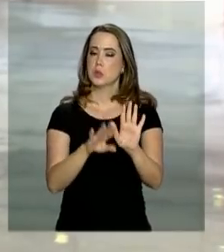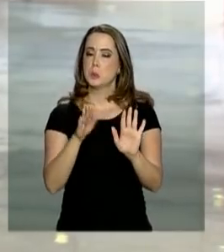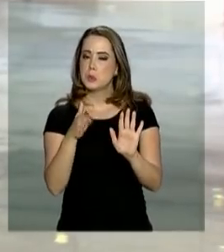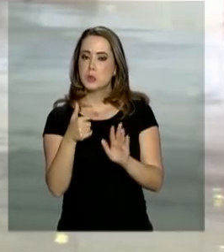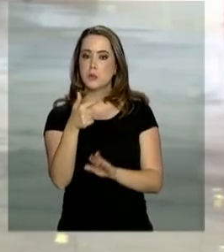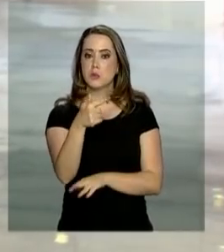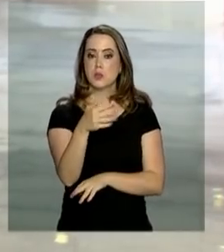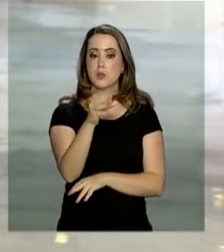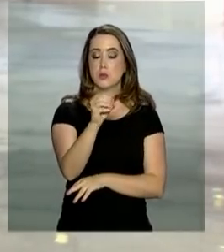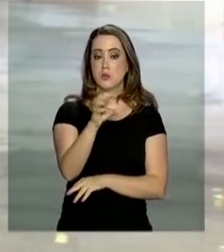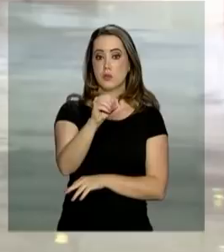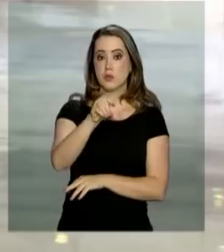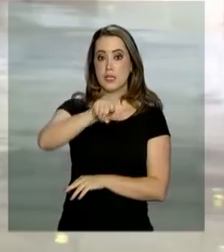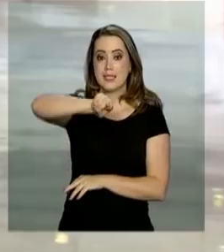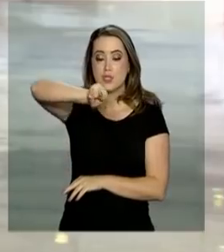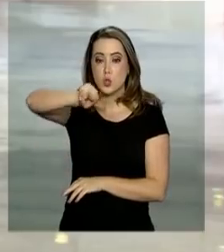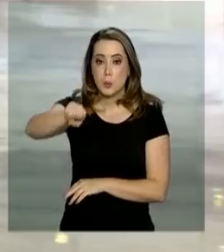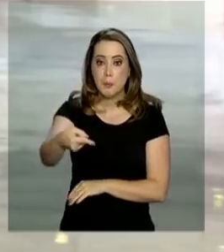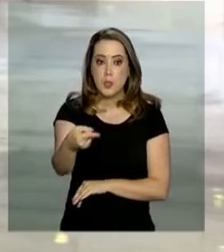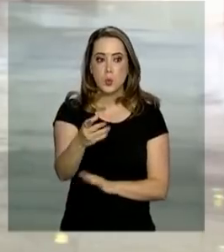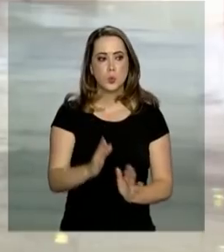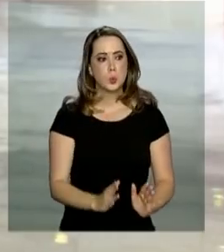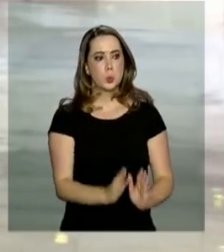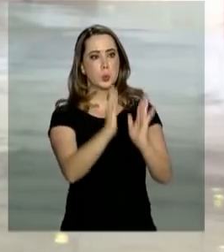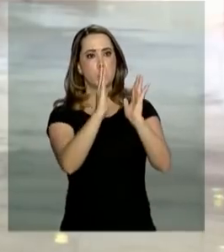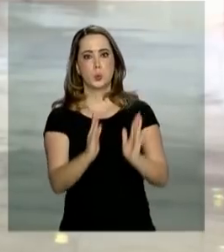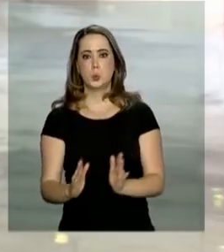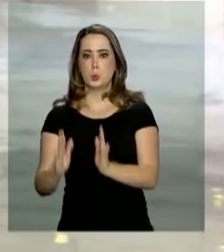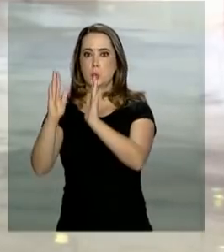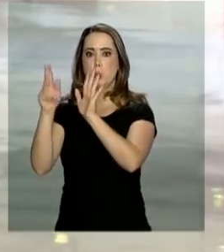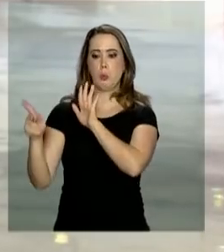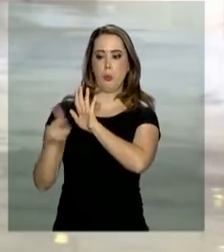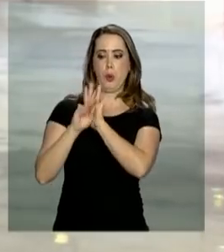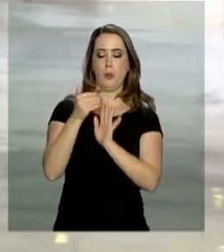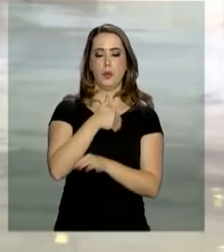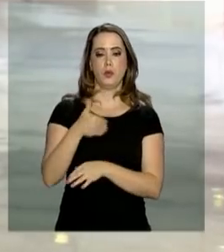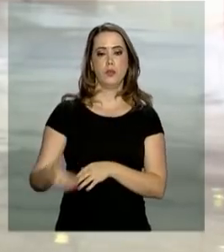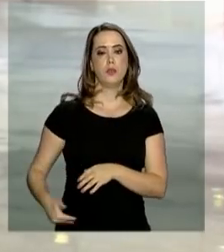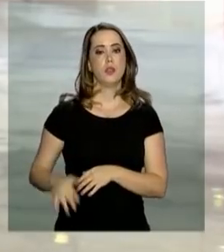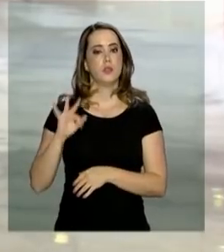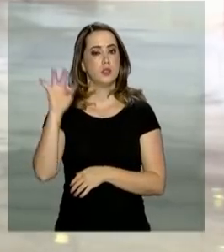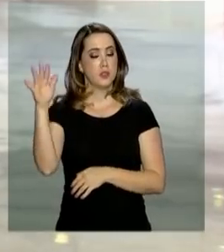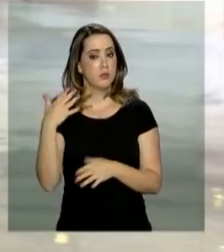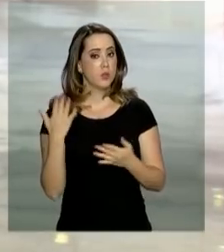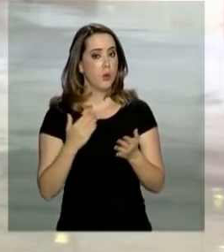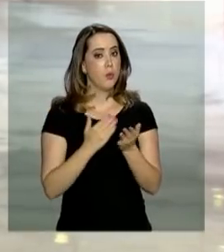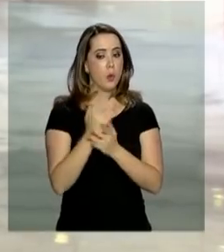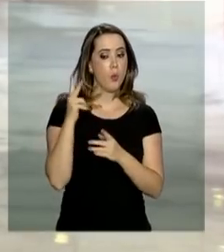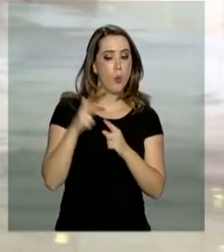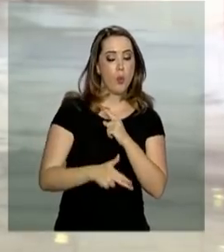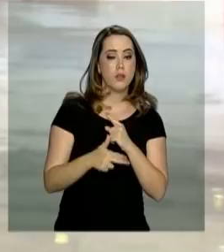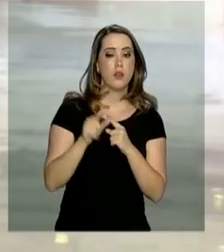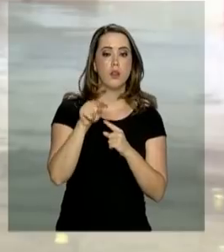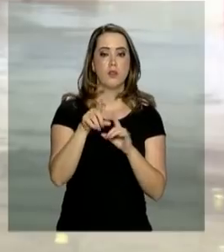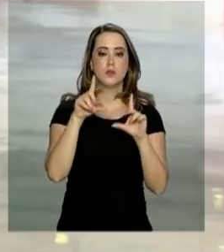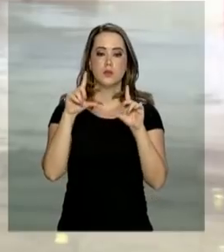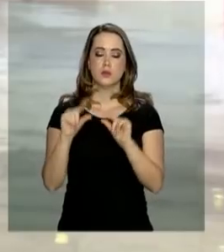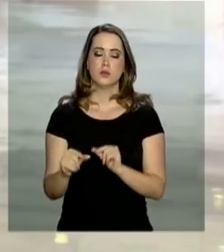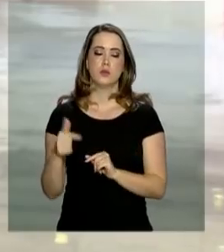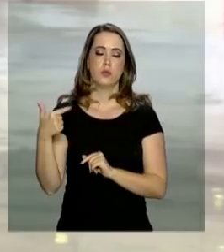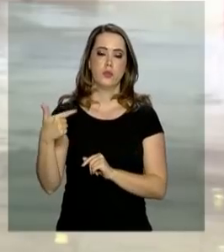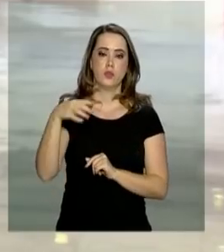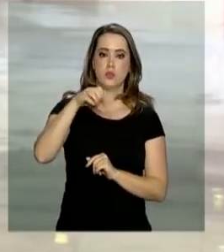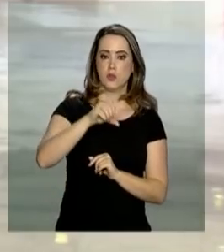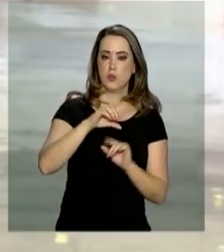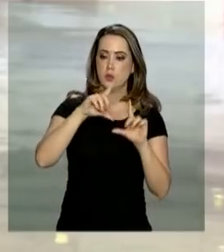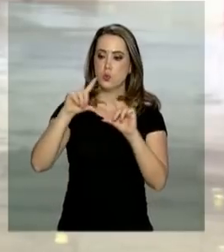menos 700 mil imóveis. E para cortar gastos, uma das primeiras medidas do governo Bolsonaro foi reduzir de